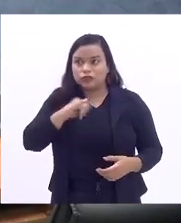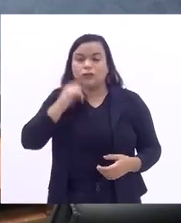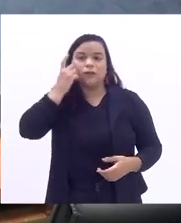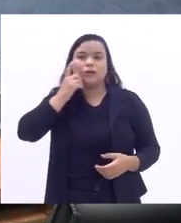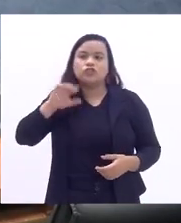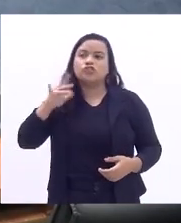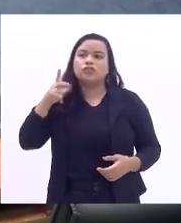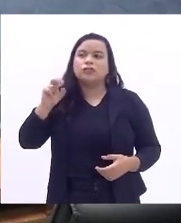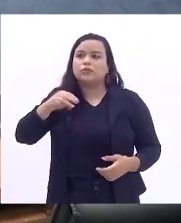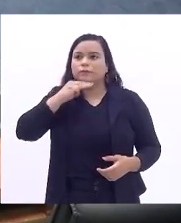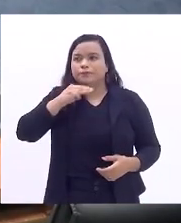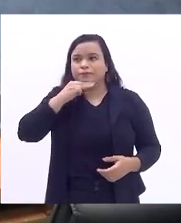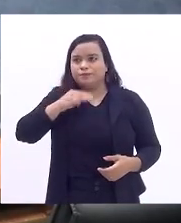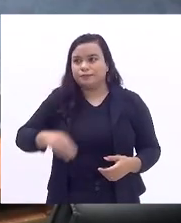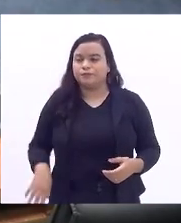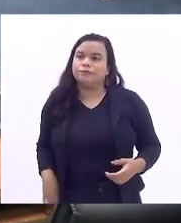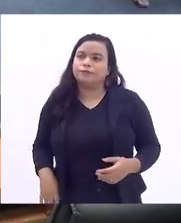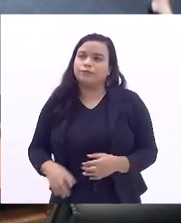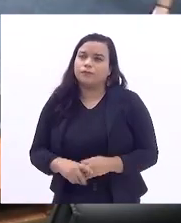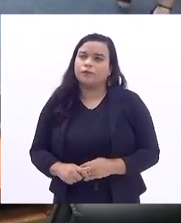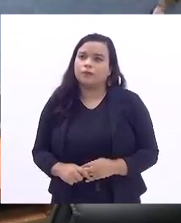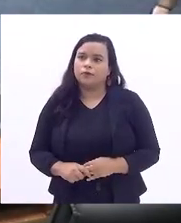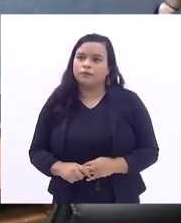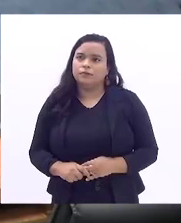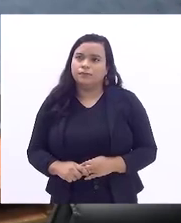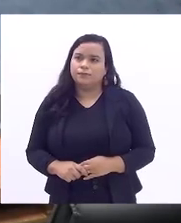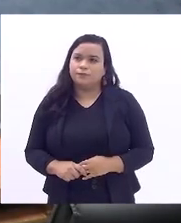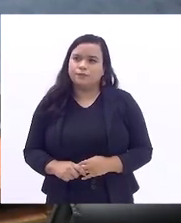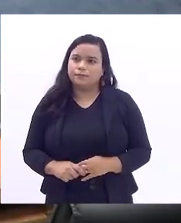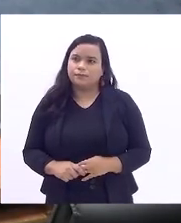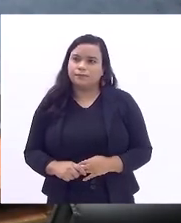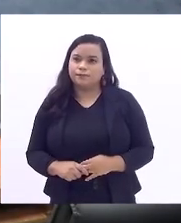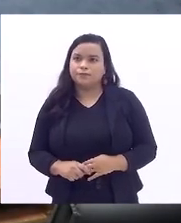Chiquinho da Mangueira tinha da Mangueira